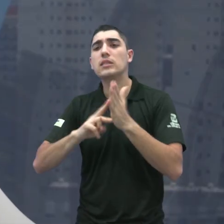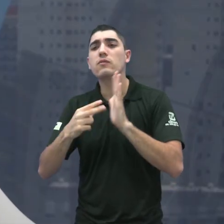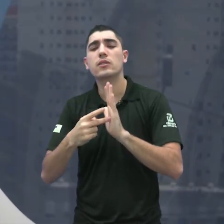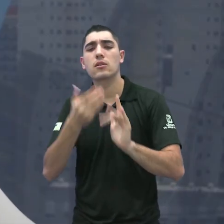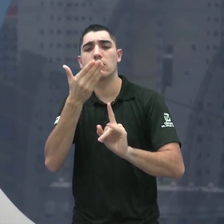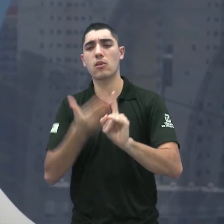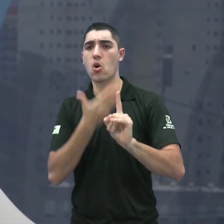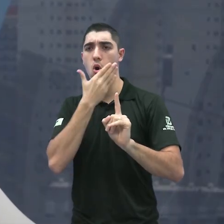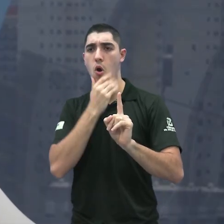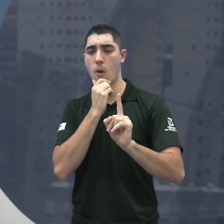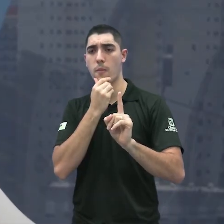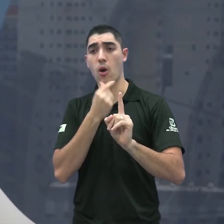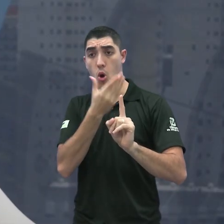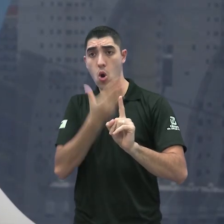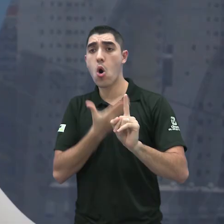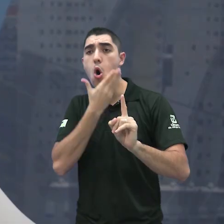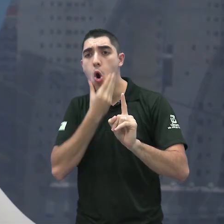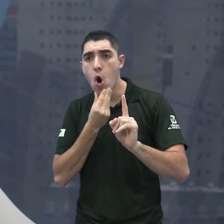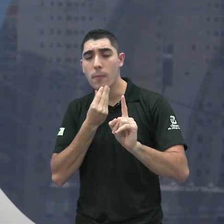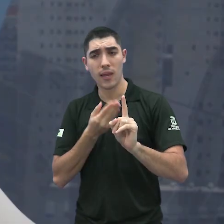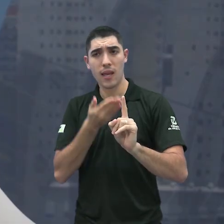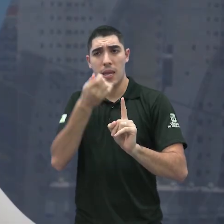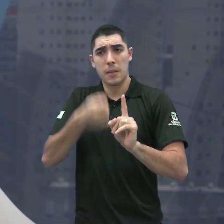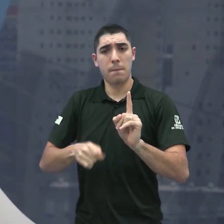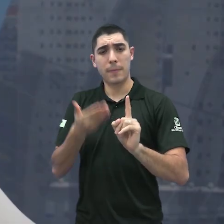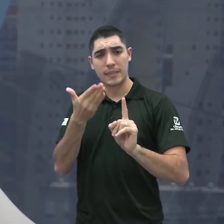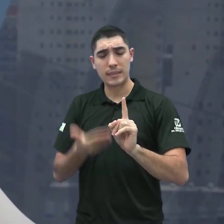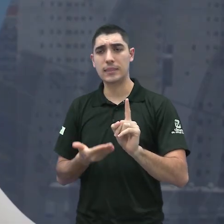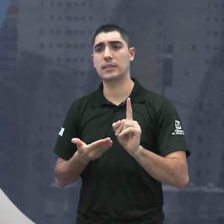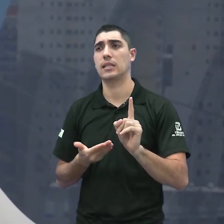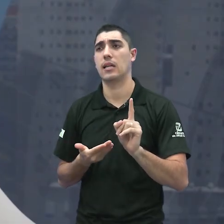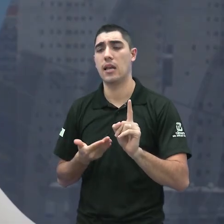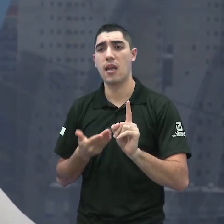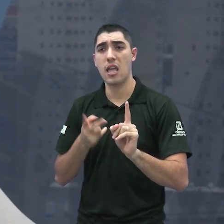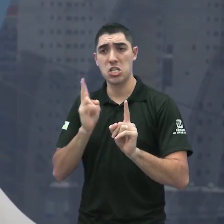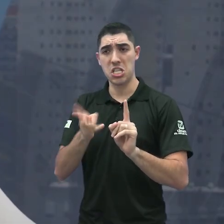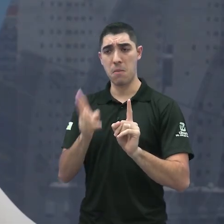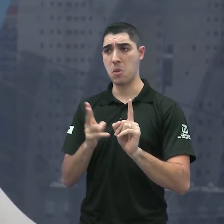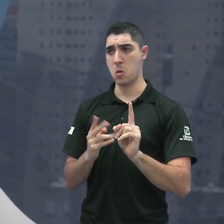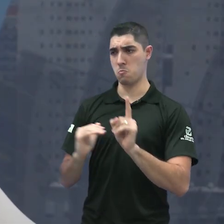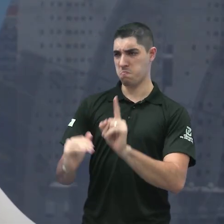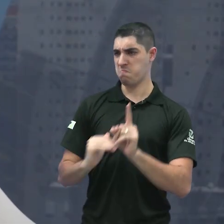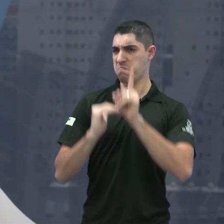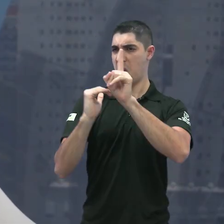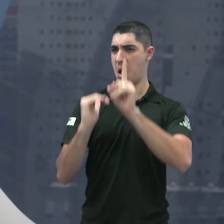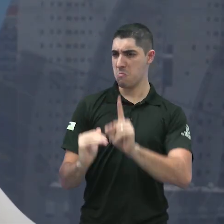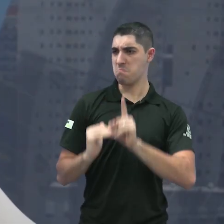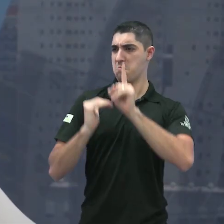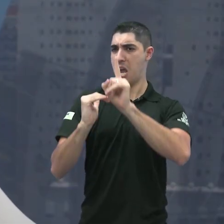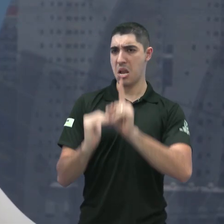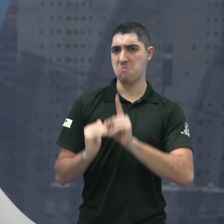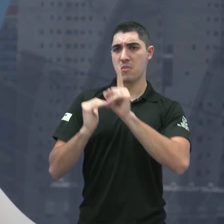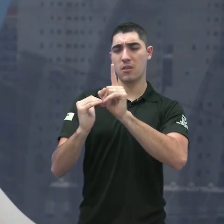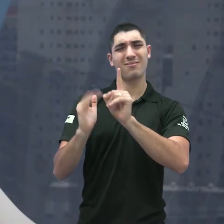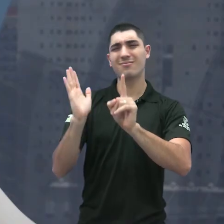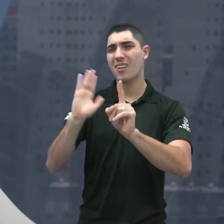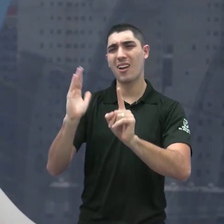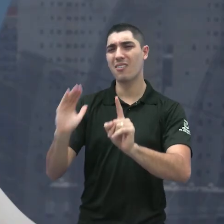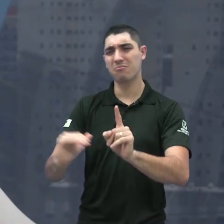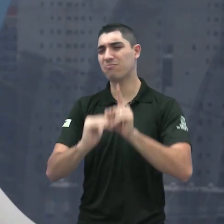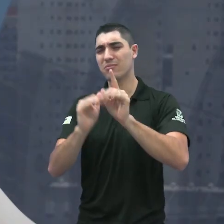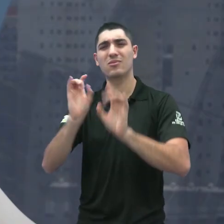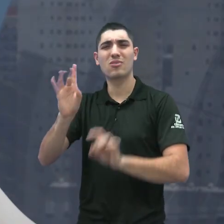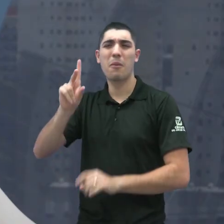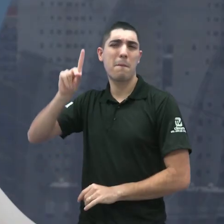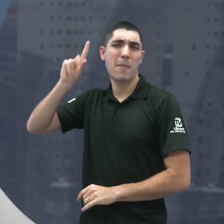homem, para que ele não se reduza, né, a essa questão puramente patriarcal, né, que é fruto de um passado que a gente